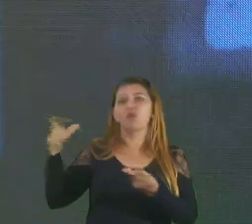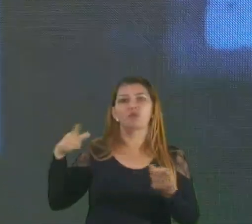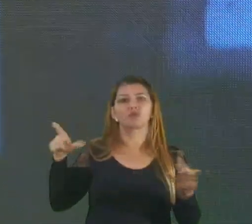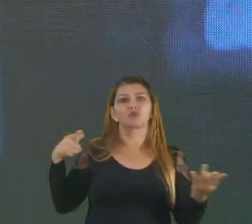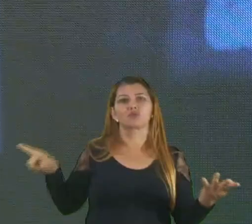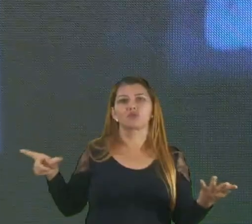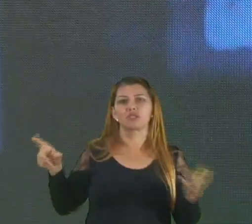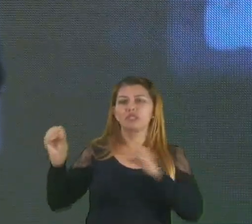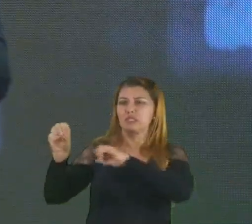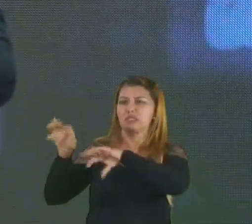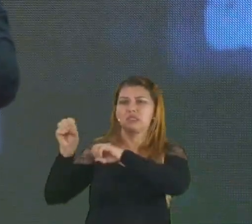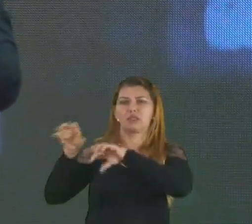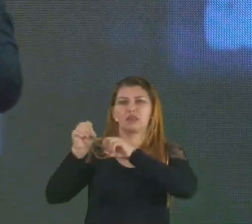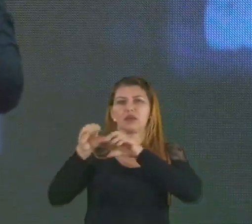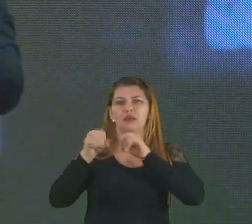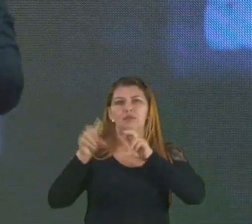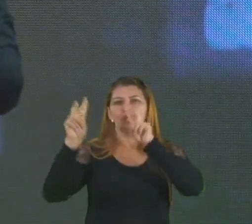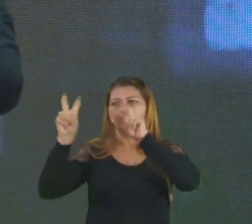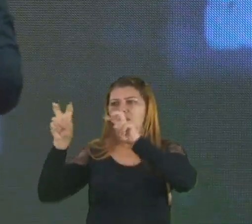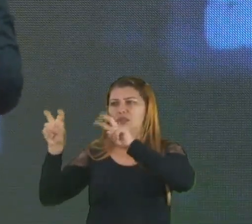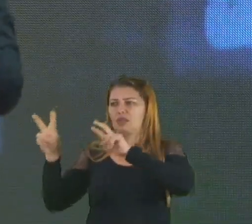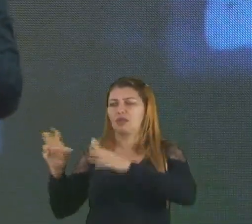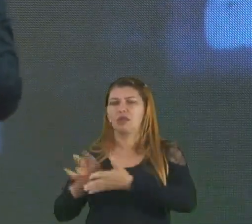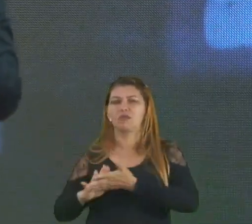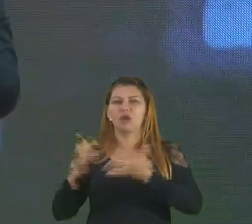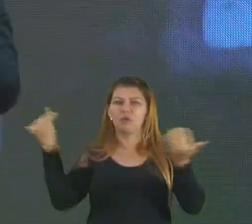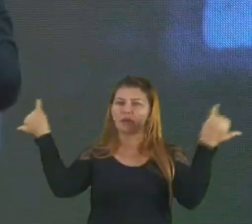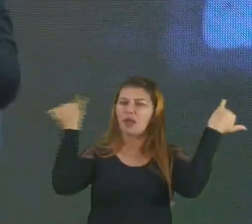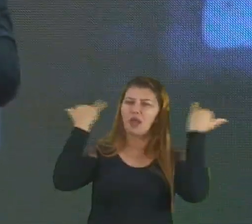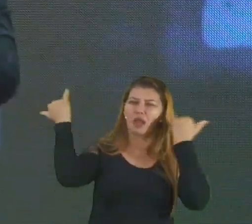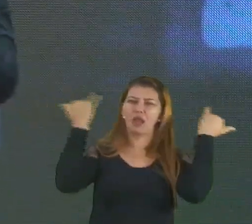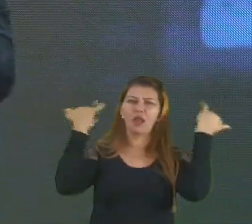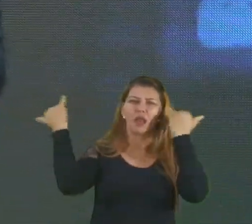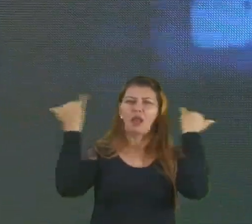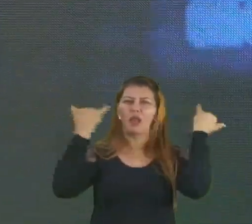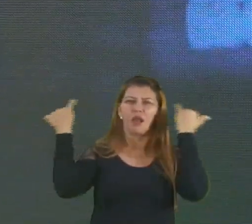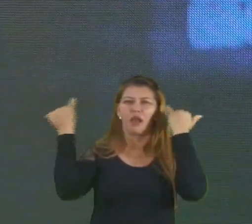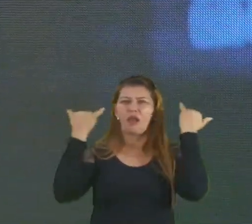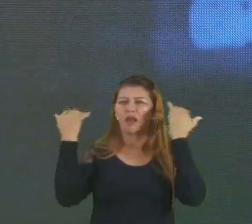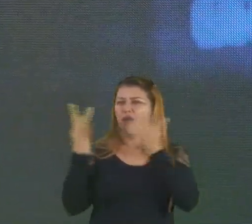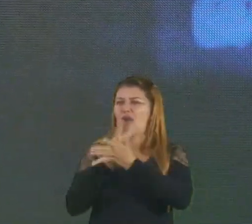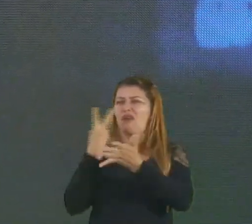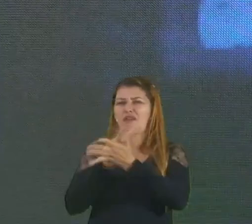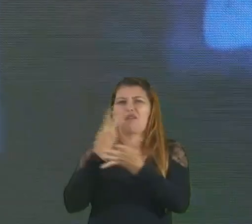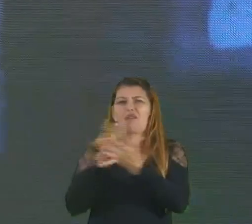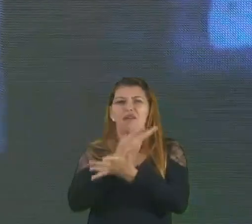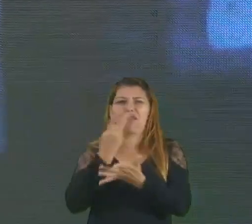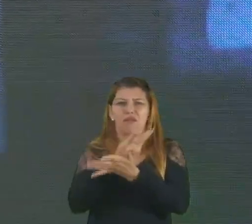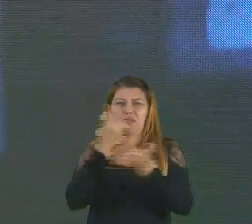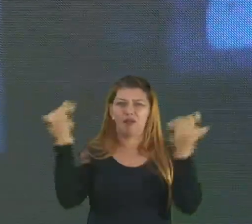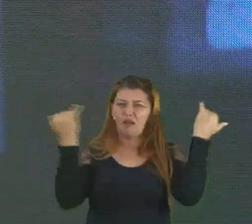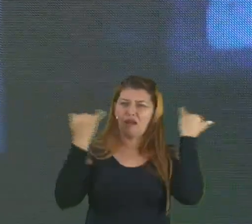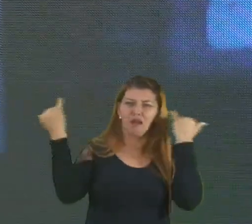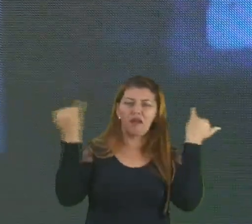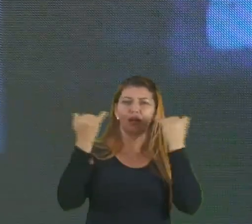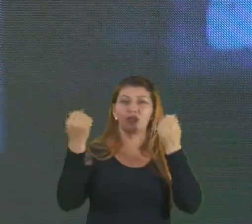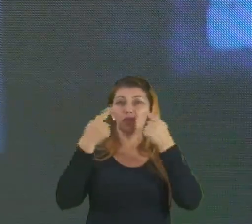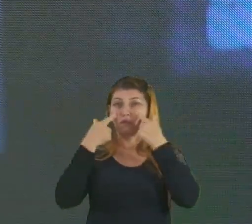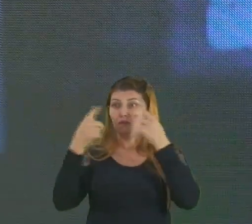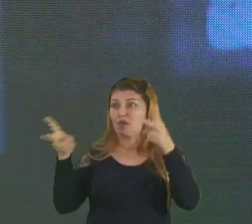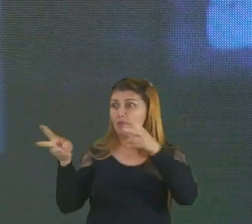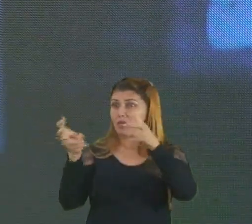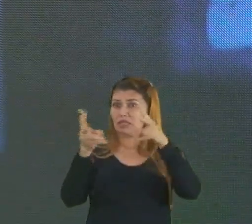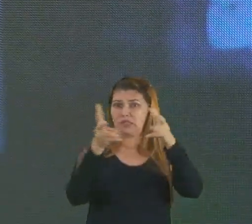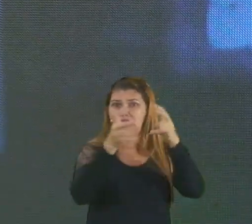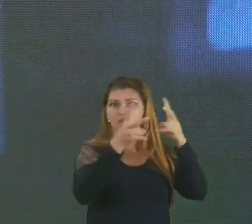homens. A Bíblia diz que terão comichões nos ouvidos. Cuidado com o que você ouve, cuidado com o que você